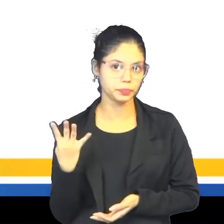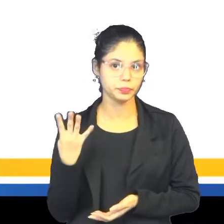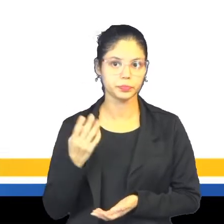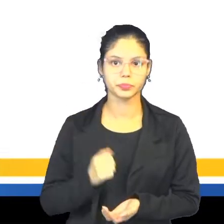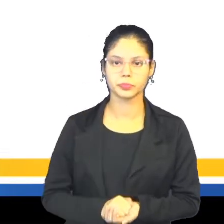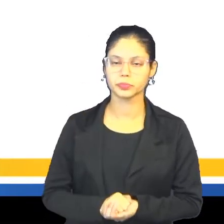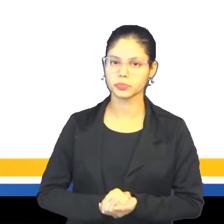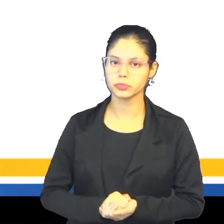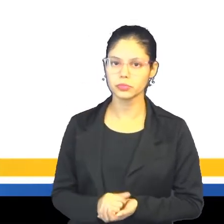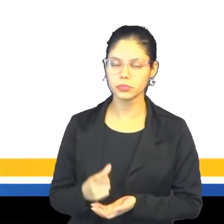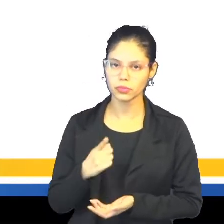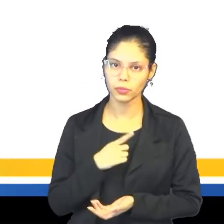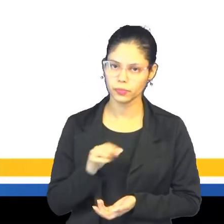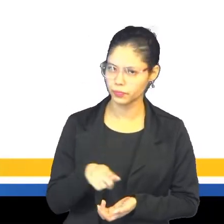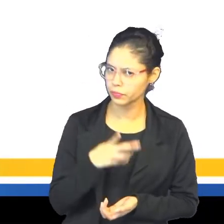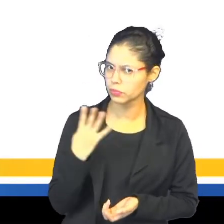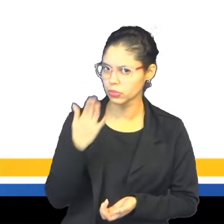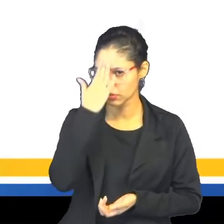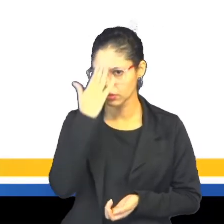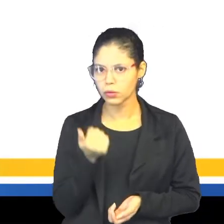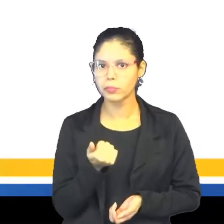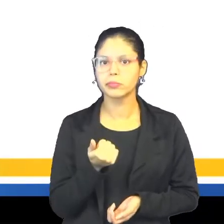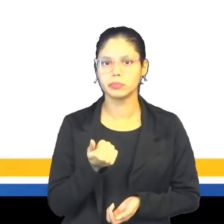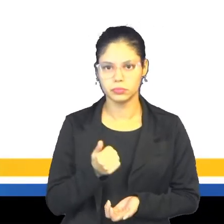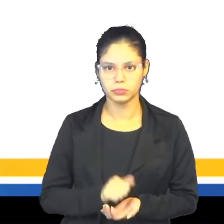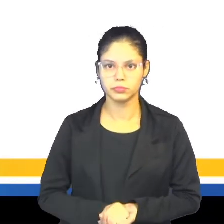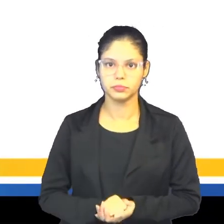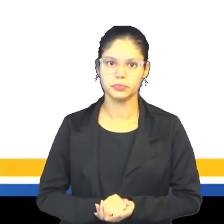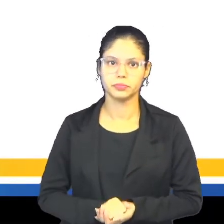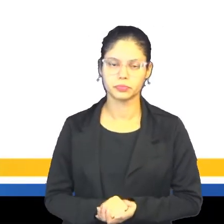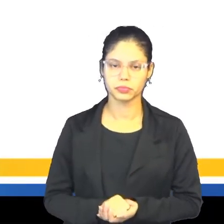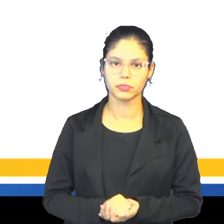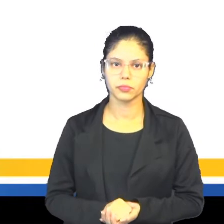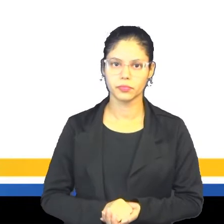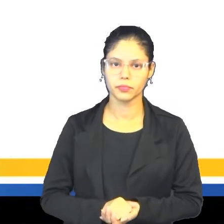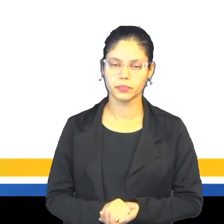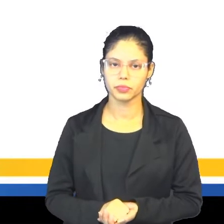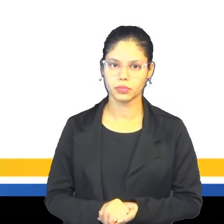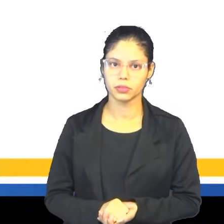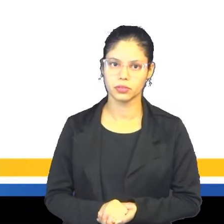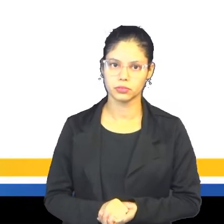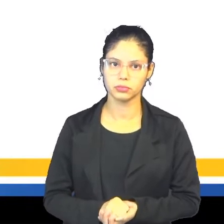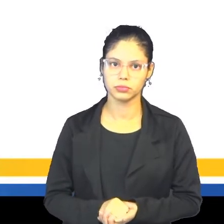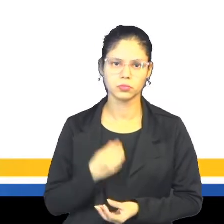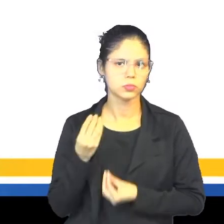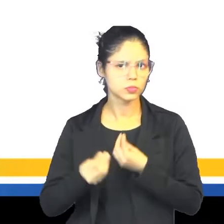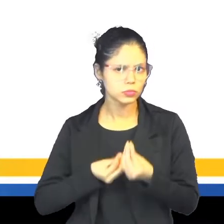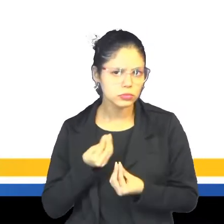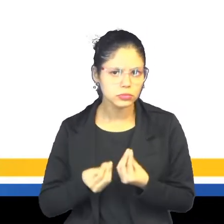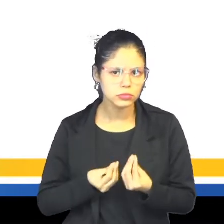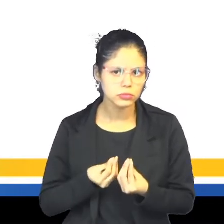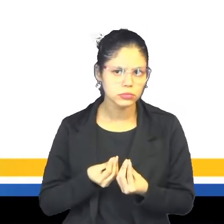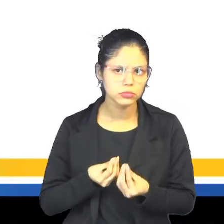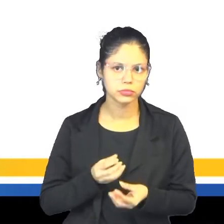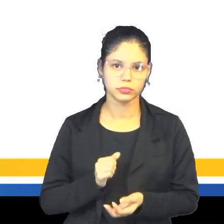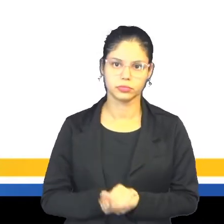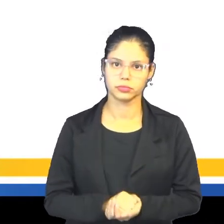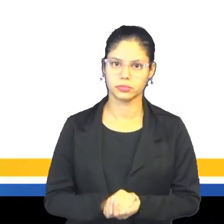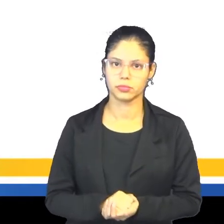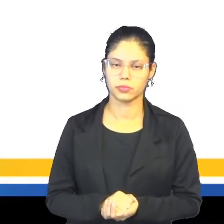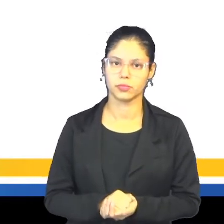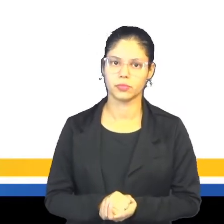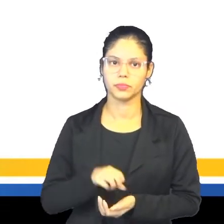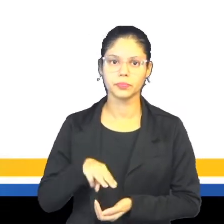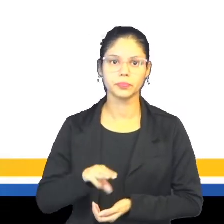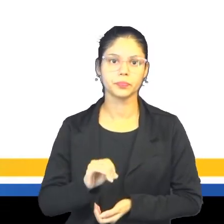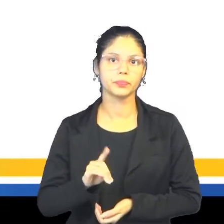Quantidade, né? Então, quando eu quero saber a quantidade de algo, o quantitativo, eu pergunto quanto. Como, né? O como ele é de